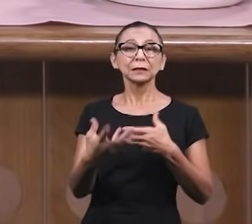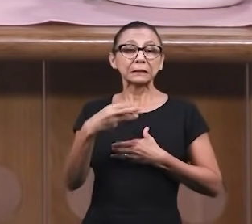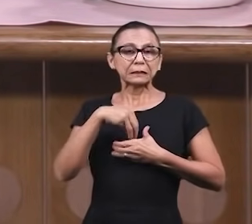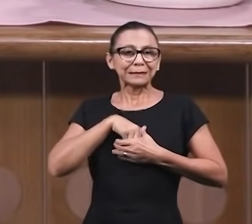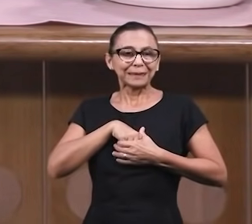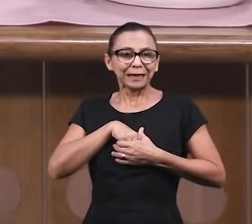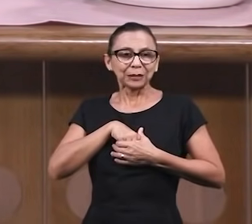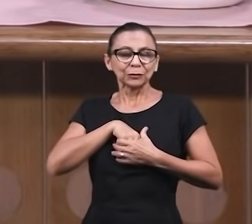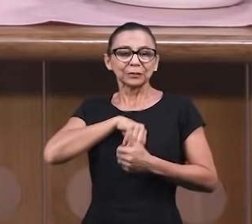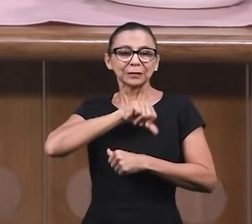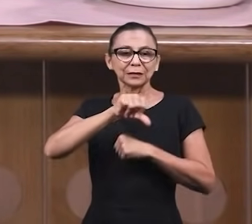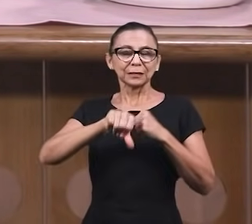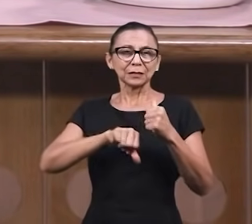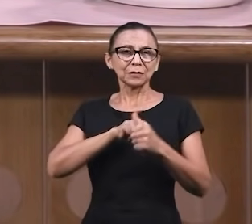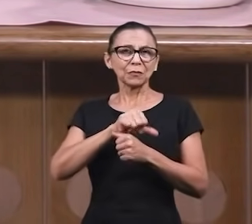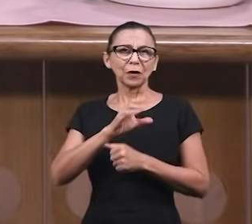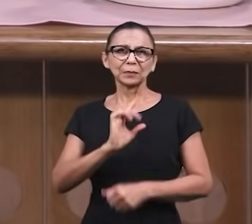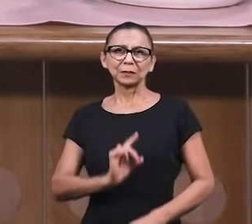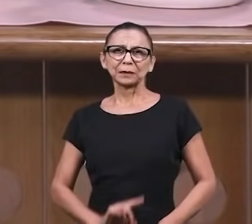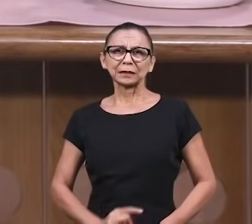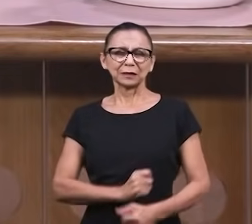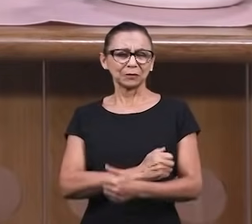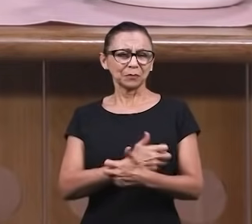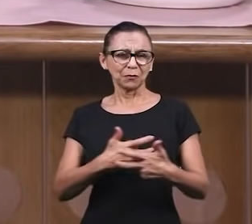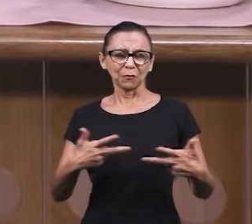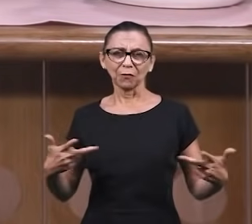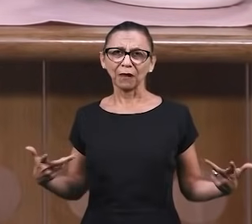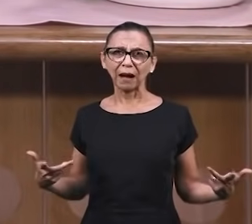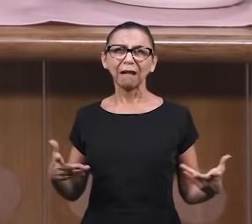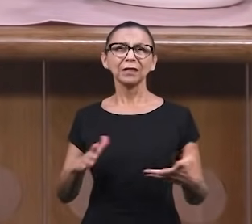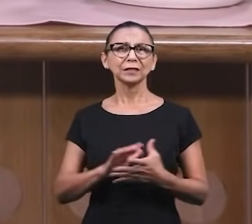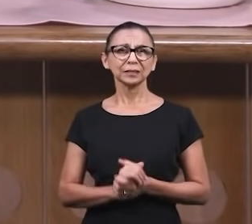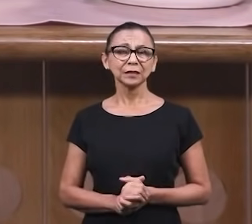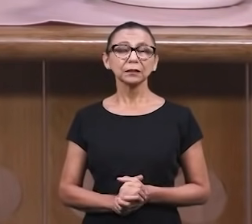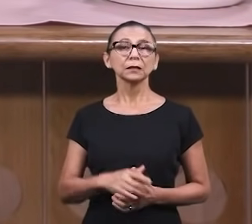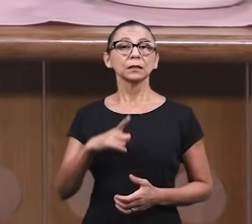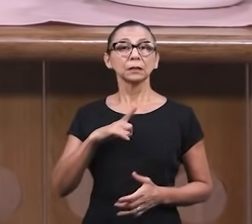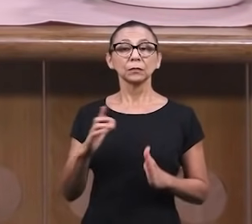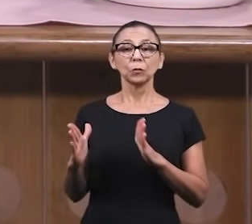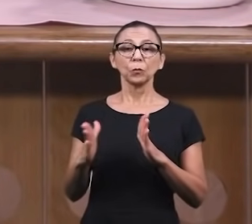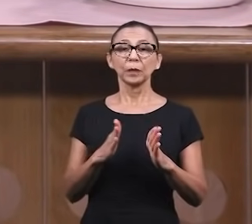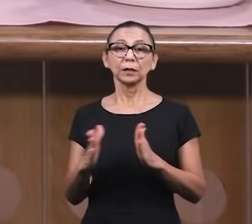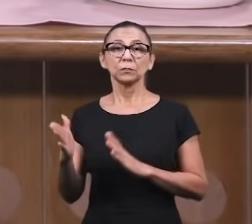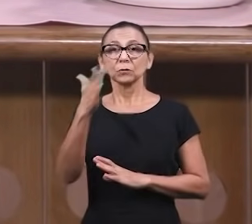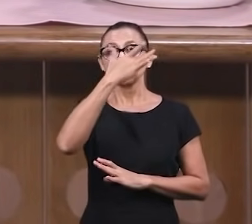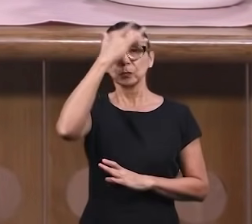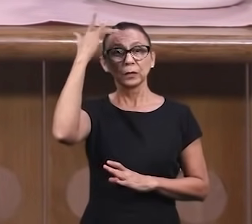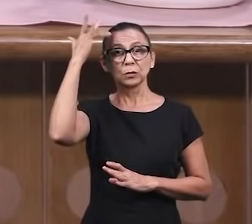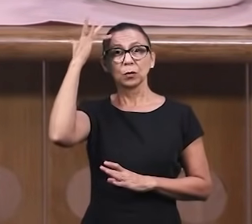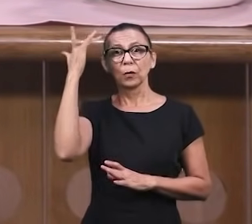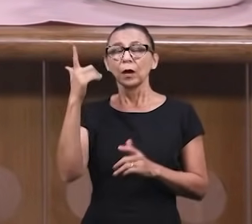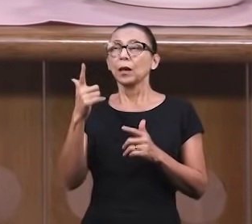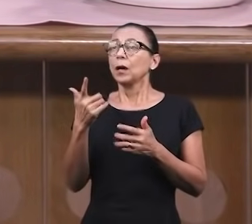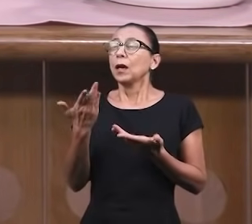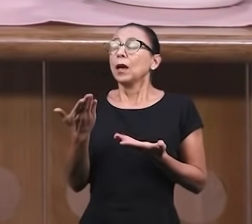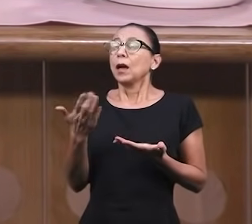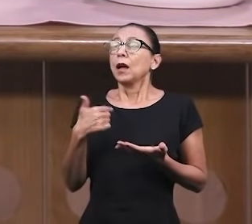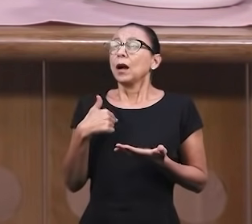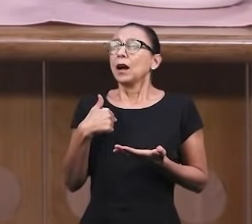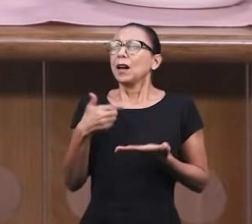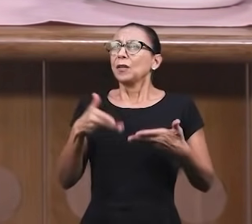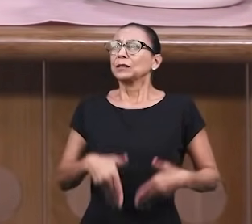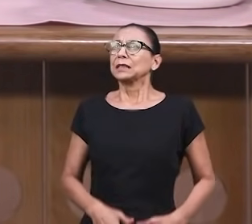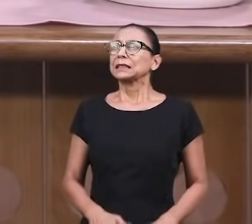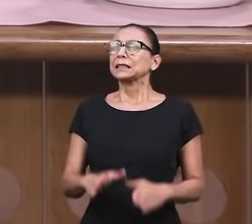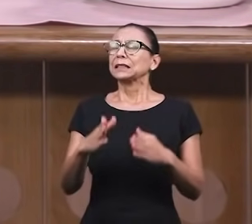aquela crise existencial que acometeu tantos, né? De onde vim, por que vim, para onde vou, levou